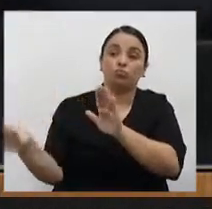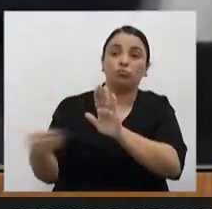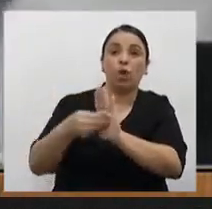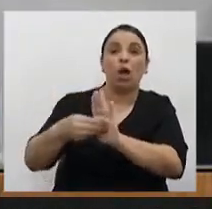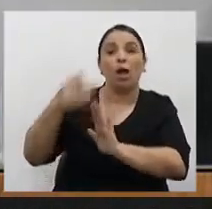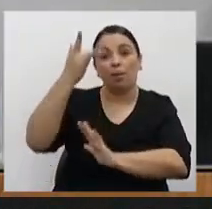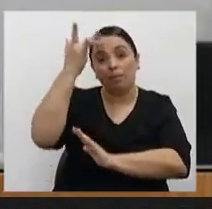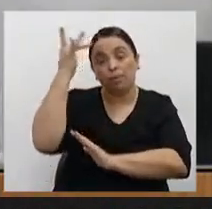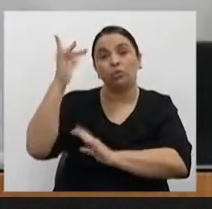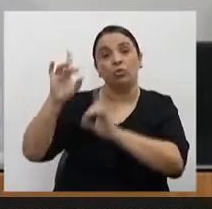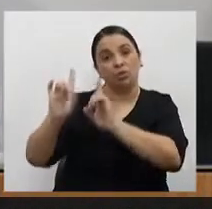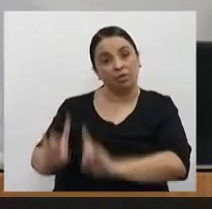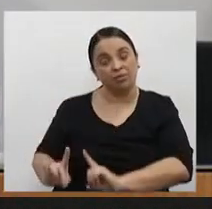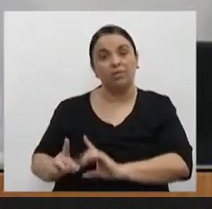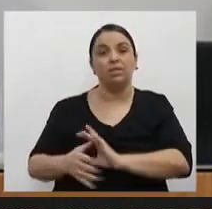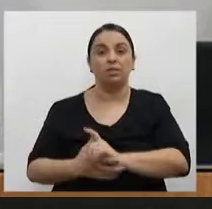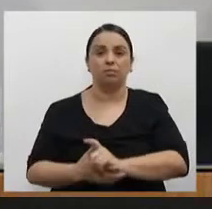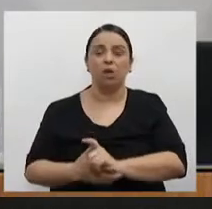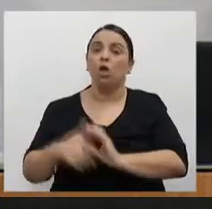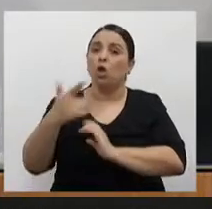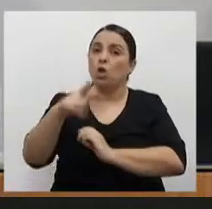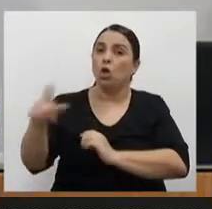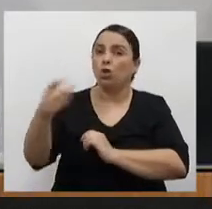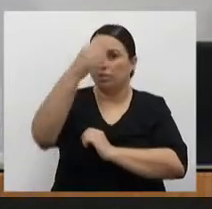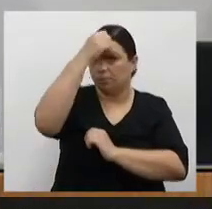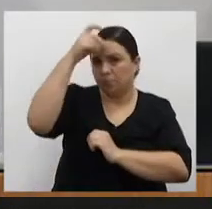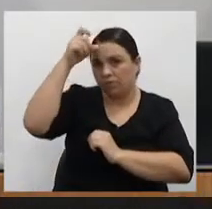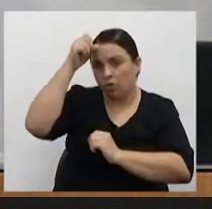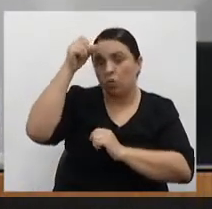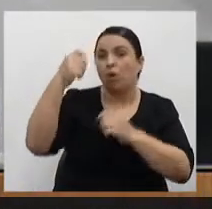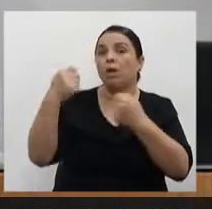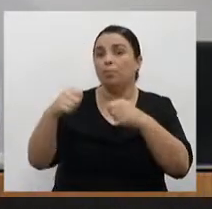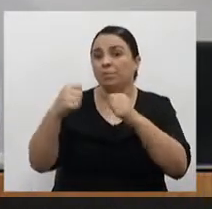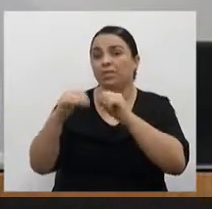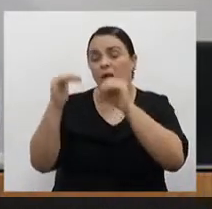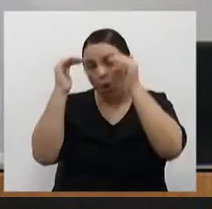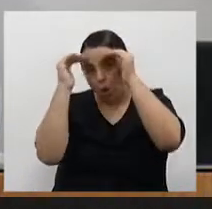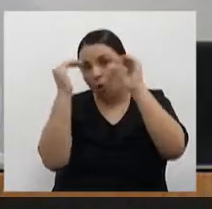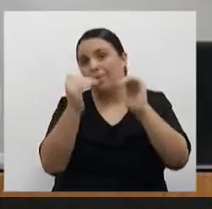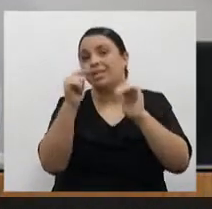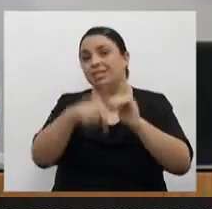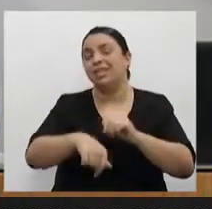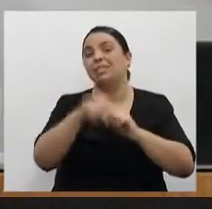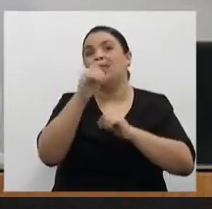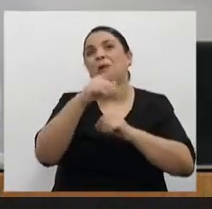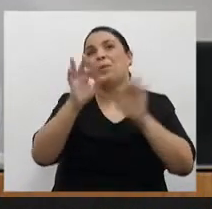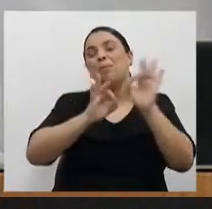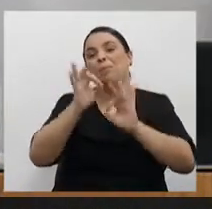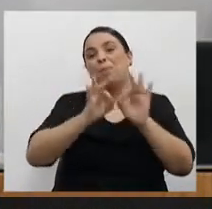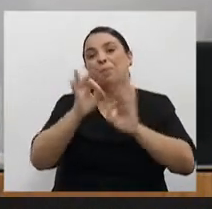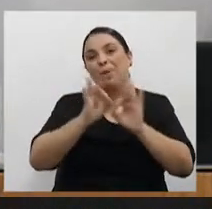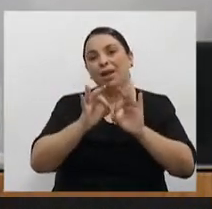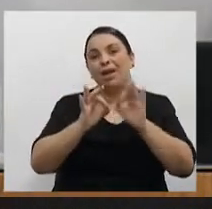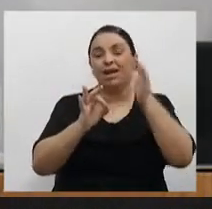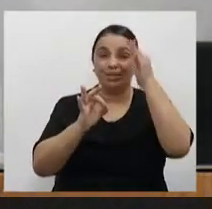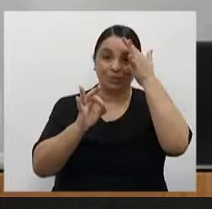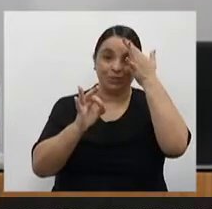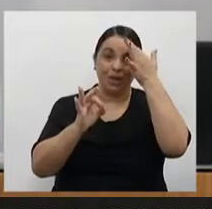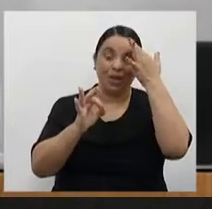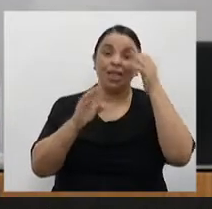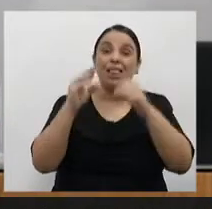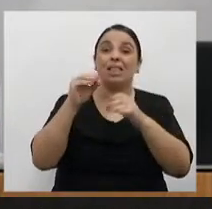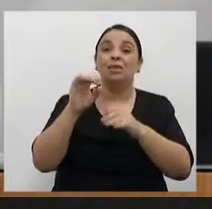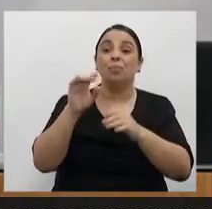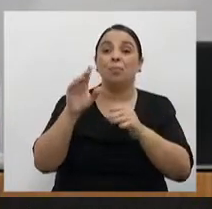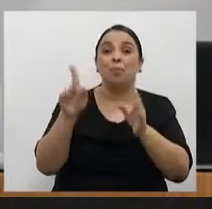obrigados a seguir esse plano, o plano, né, mineiro, que é inspirado lá no plano nacional. Então, os municípios